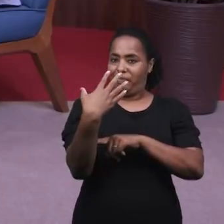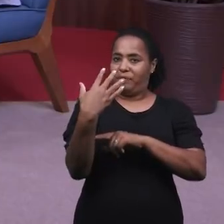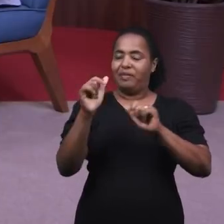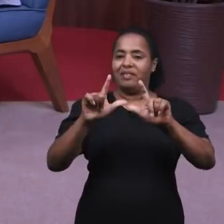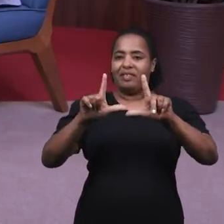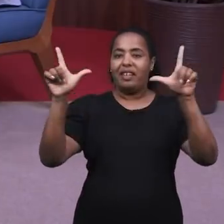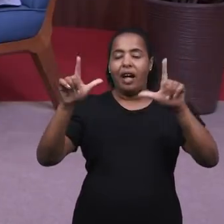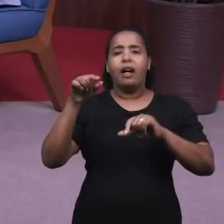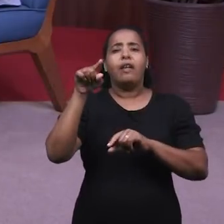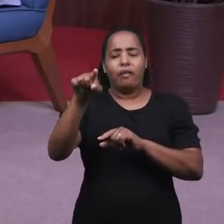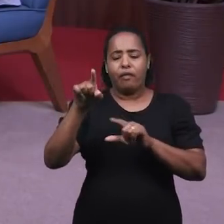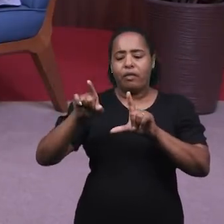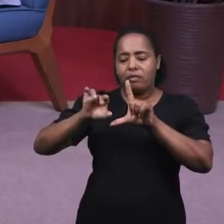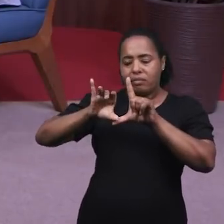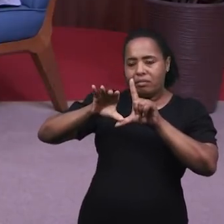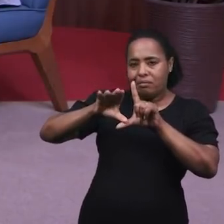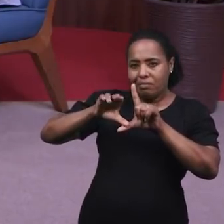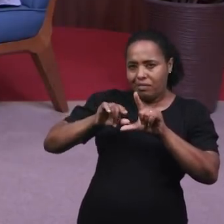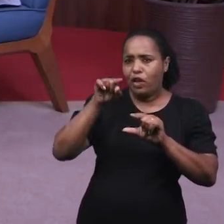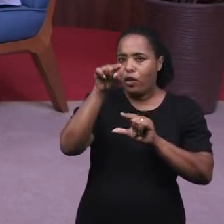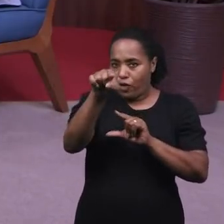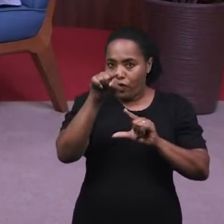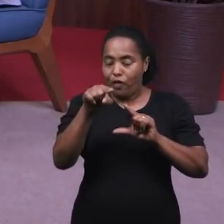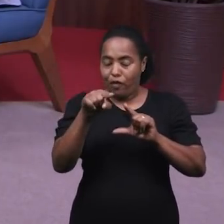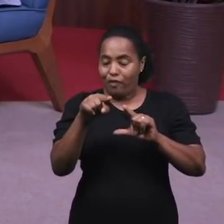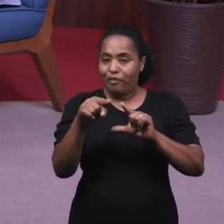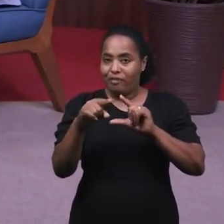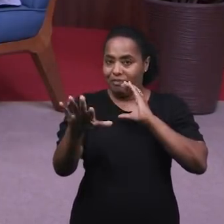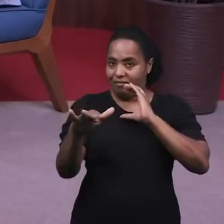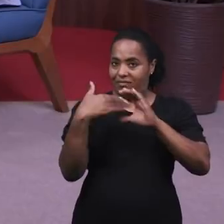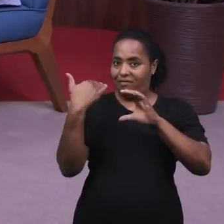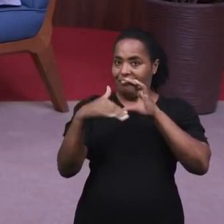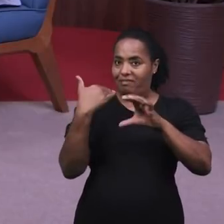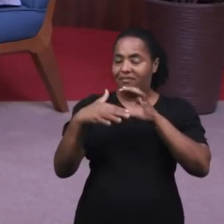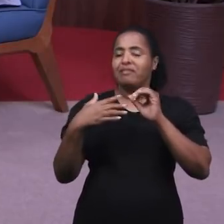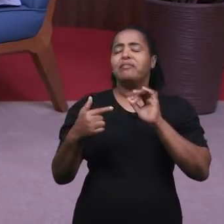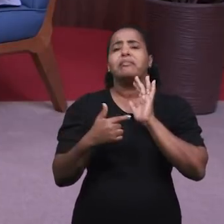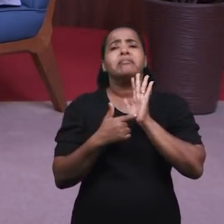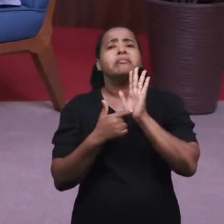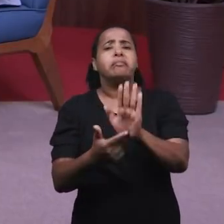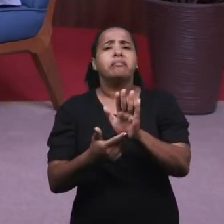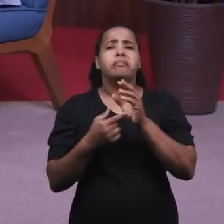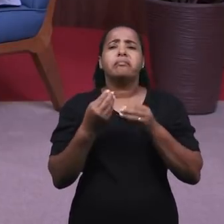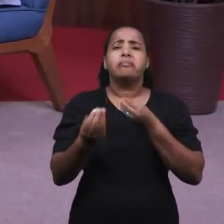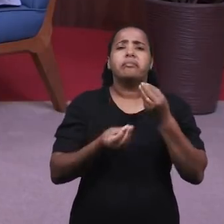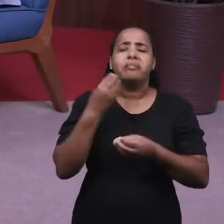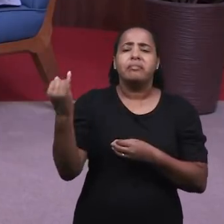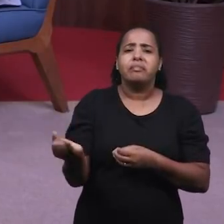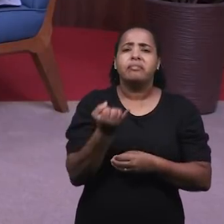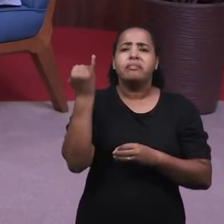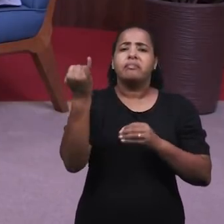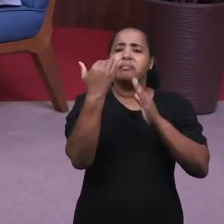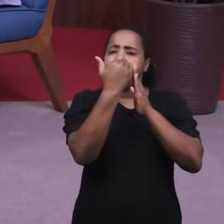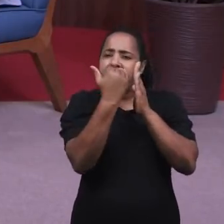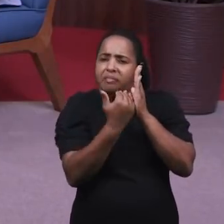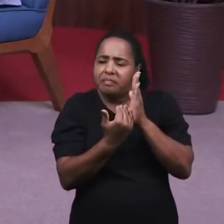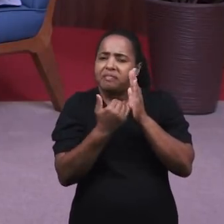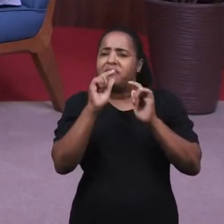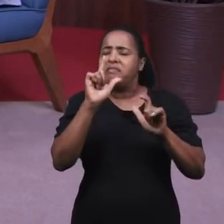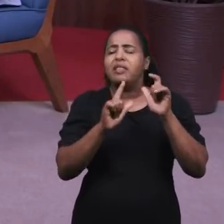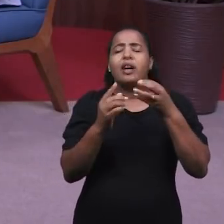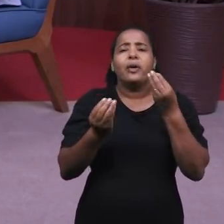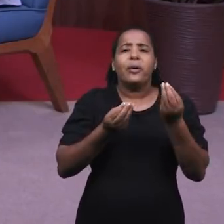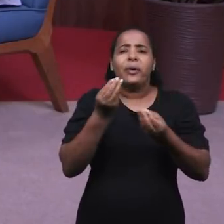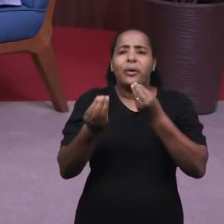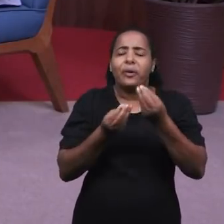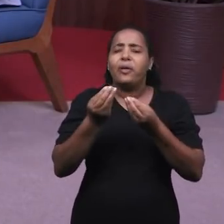para que você exatamente possa mandar para nós a sua participação, falando sobre a importância do programa, o que você acha do programa.